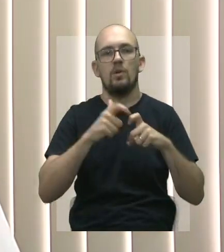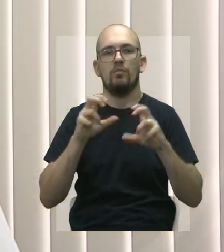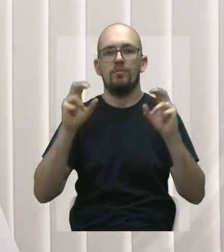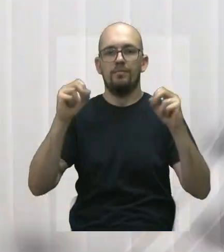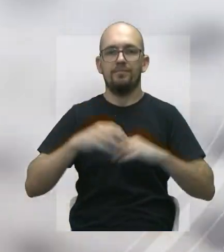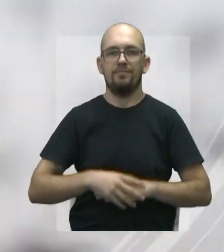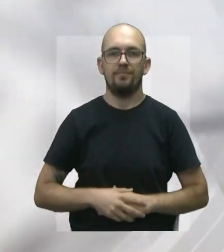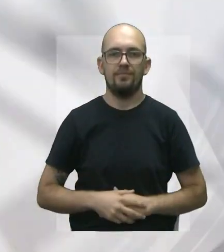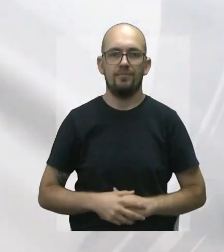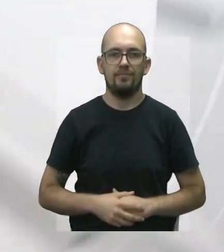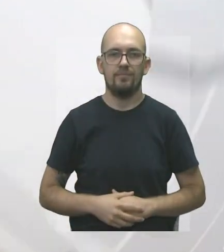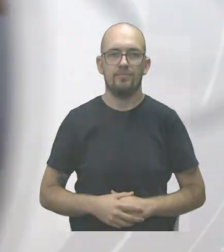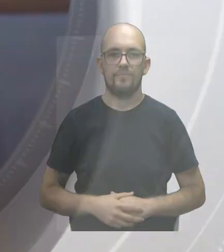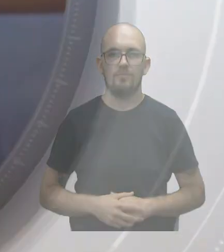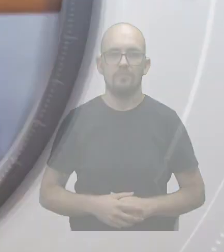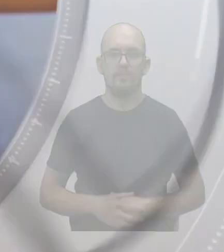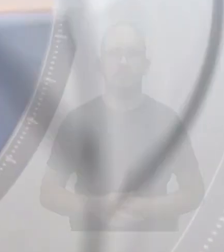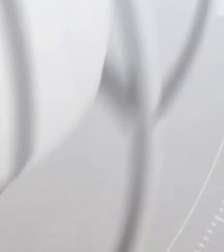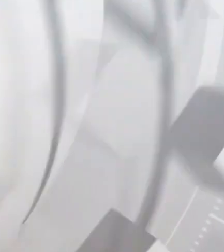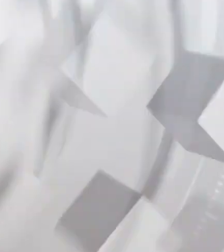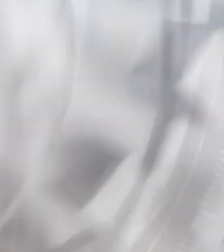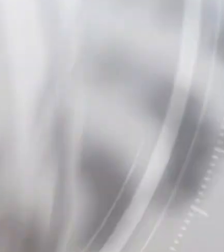pediátrica.